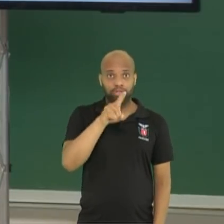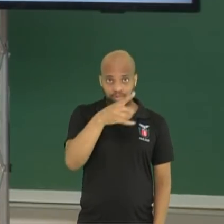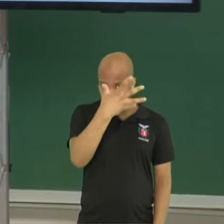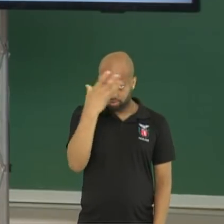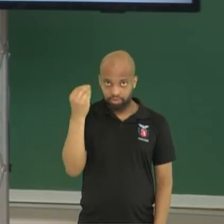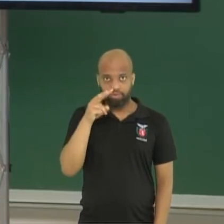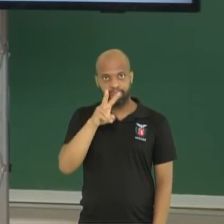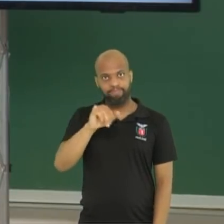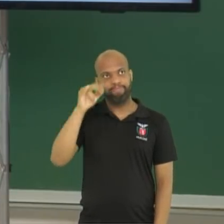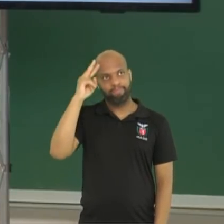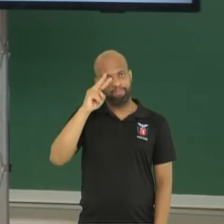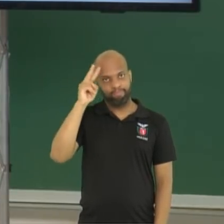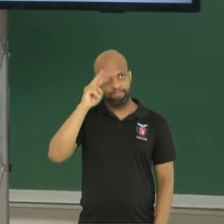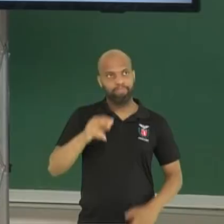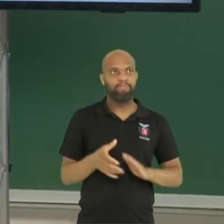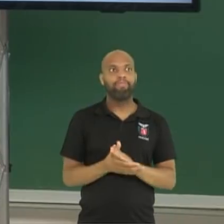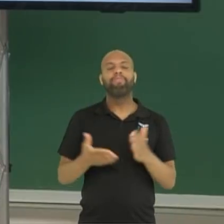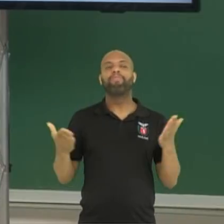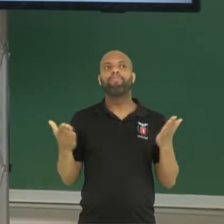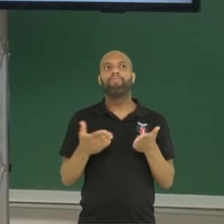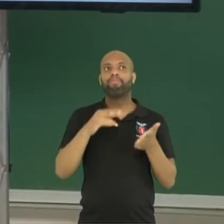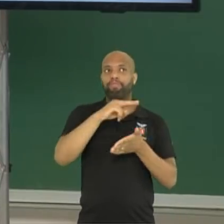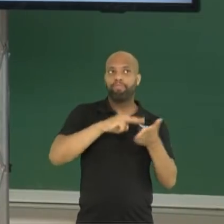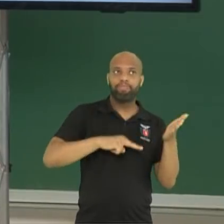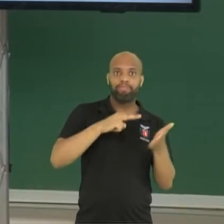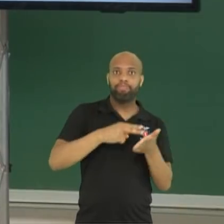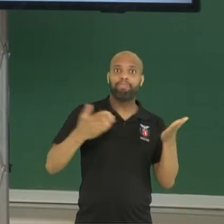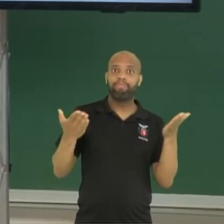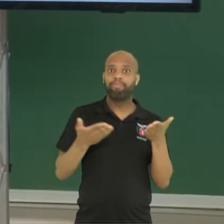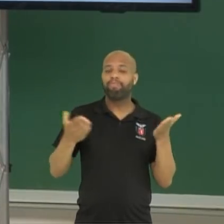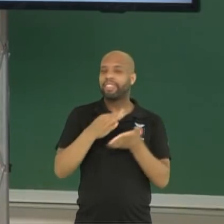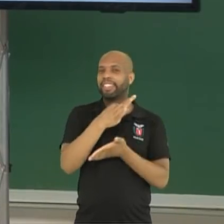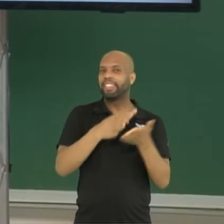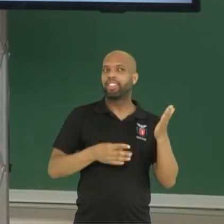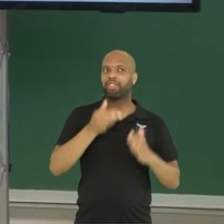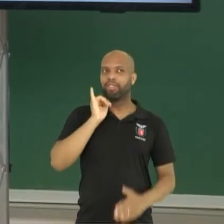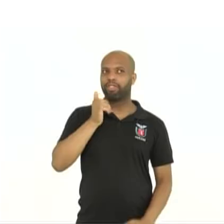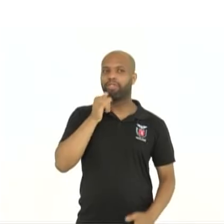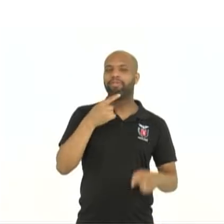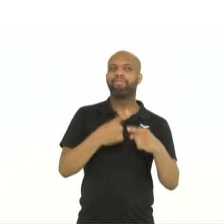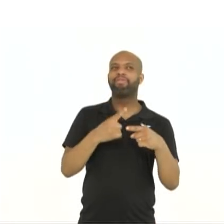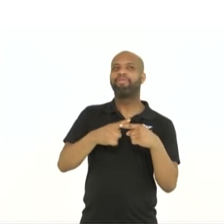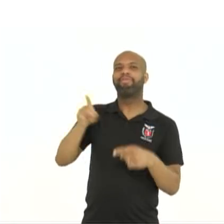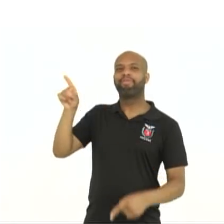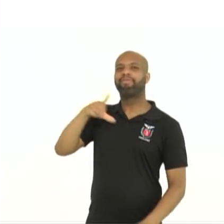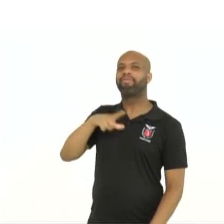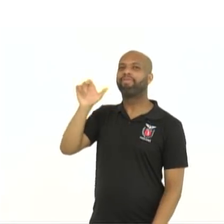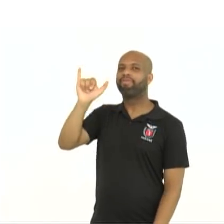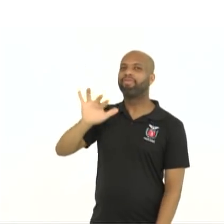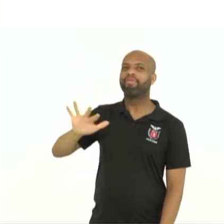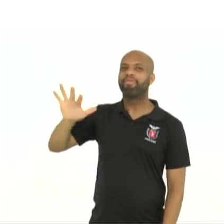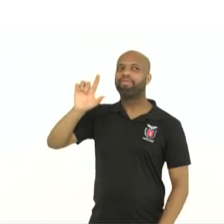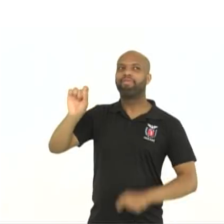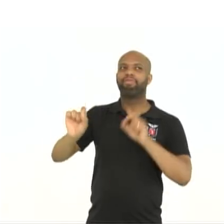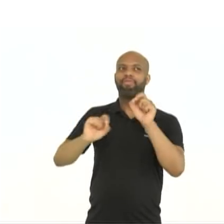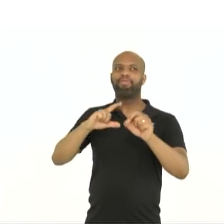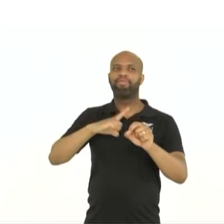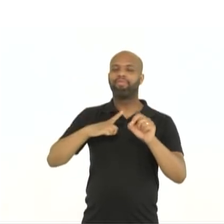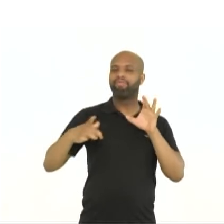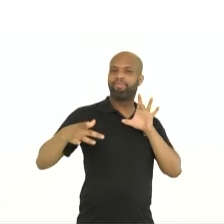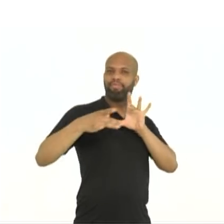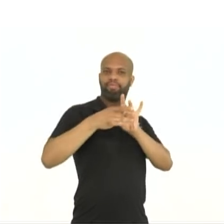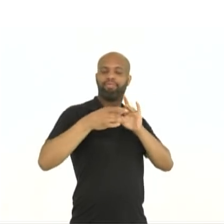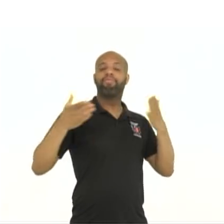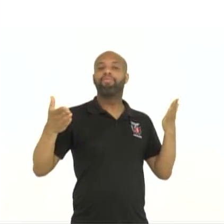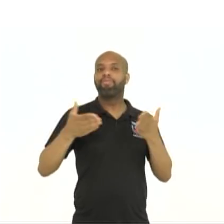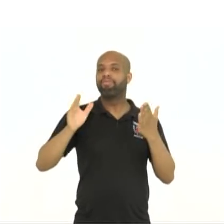bom? Vamos, então, ler um excelente conto. Por que será que essa imagem aqui, pessoal, o que ela tem a ver com o nosso